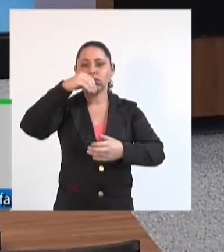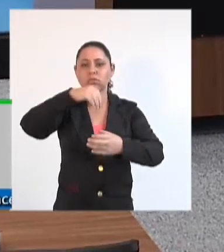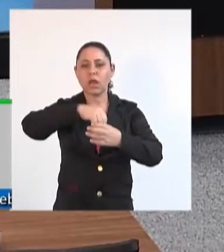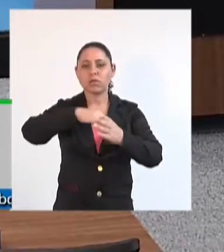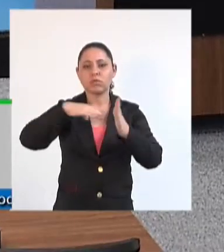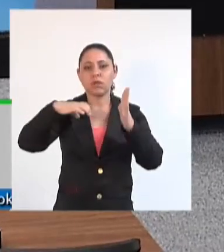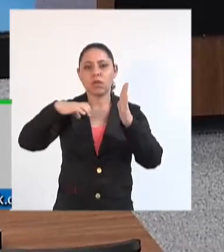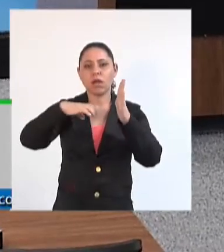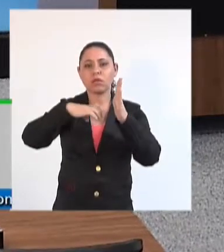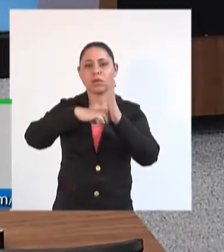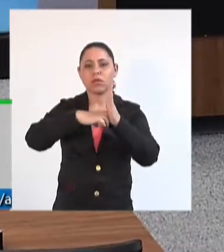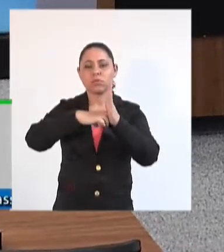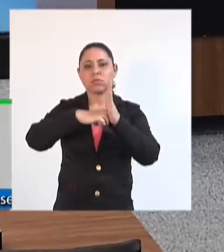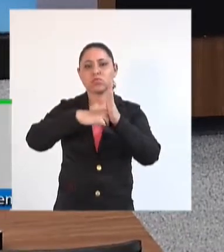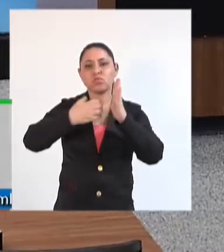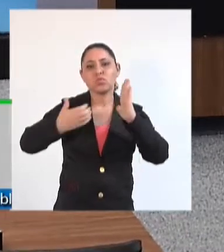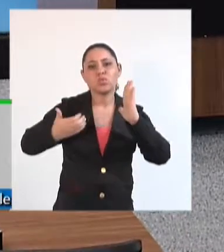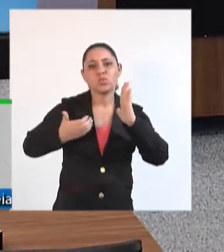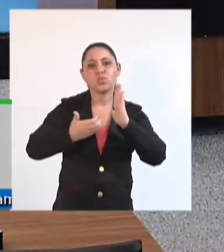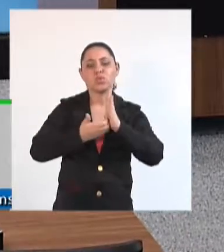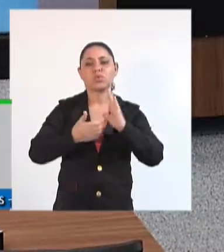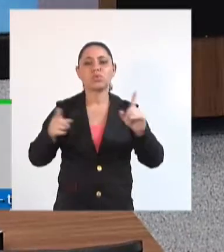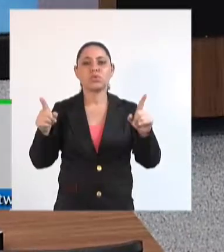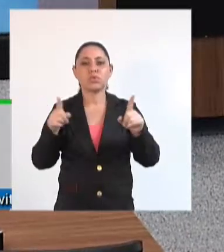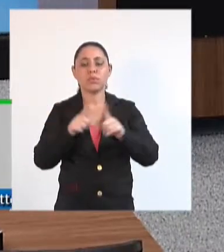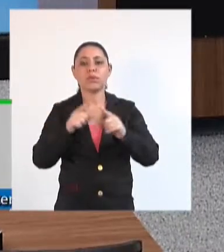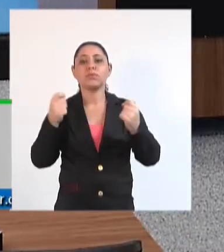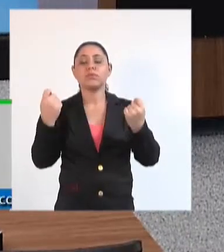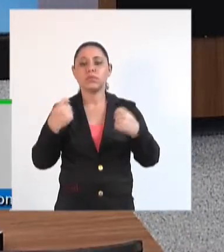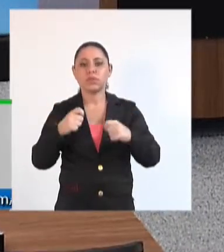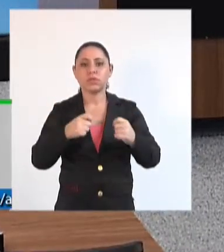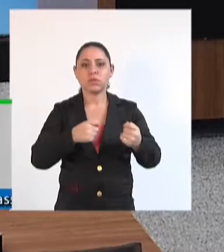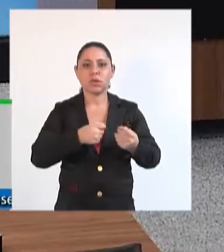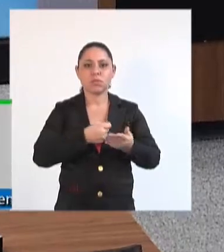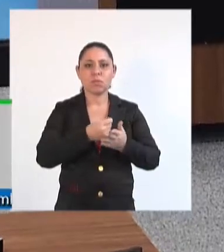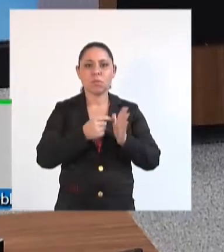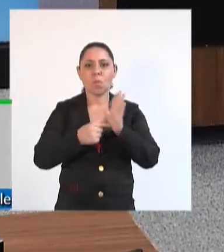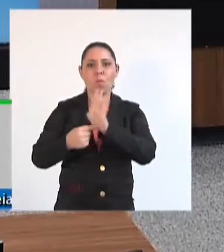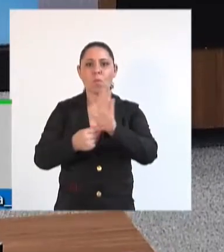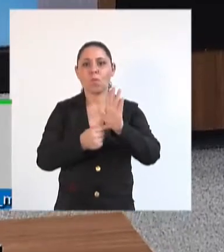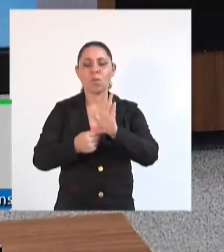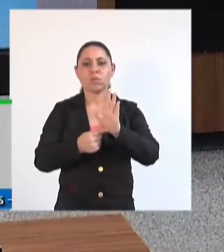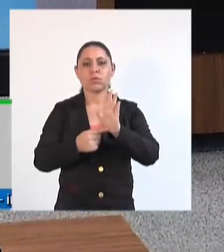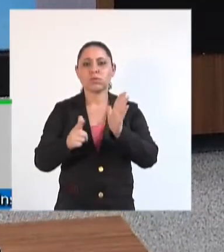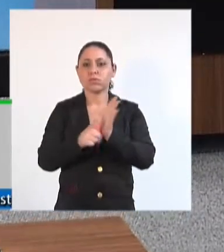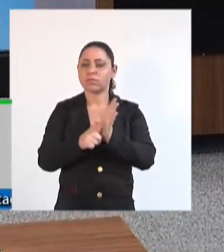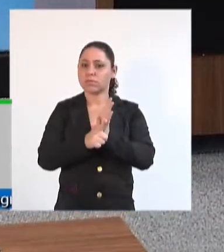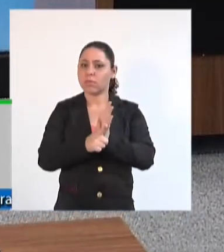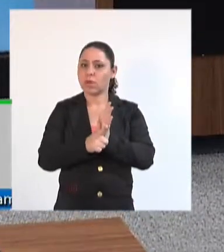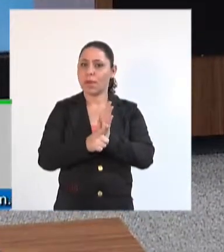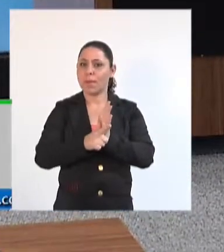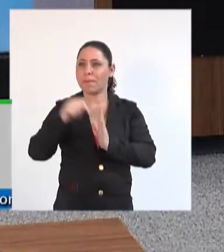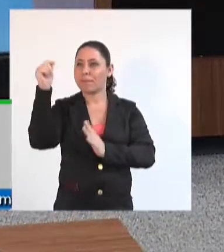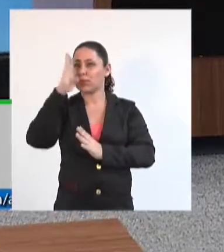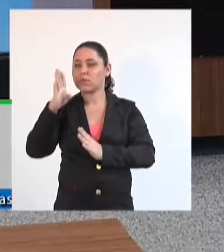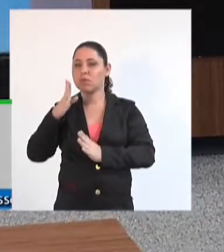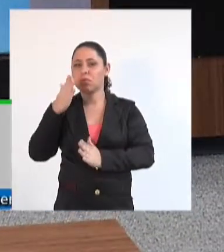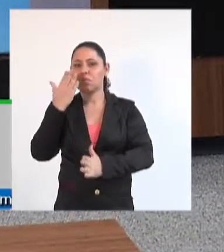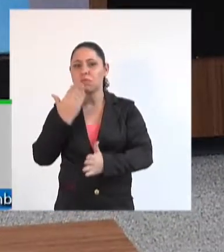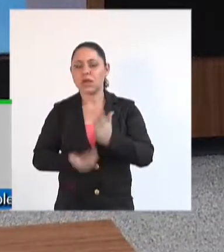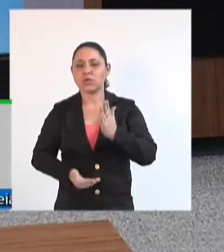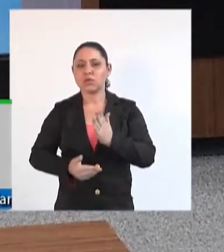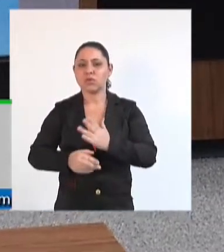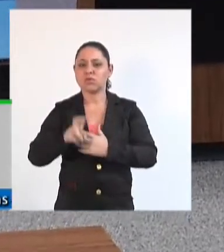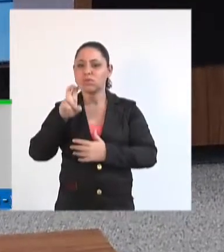precisa ratificar esse documento. O Brasil agora já perdeu, nós estamos agora, 5 países